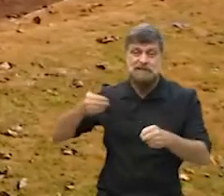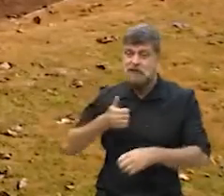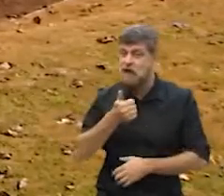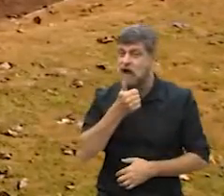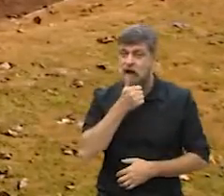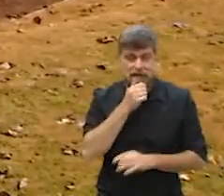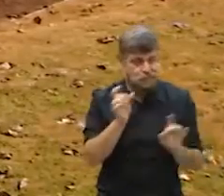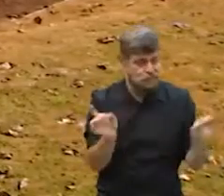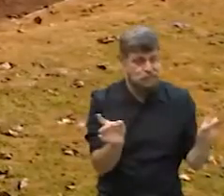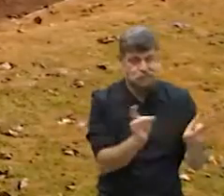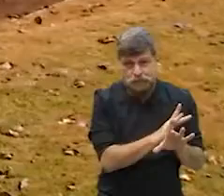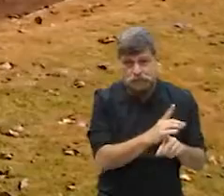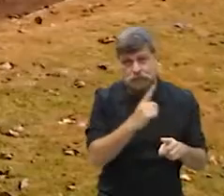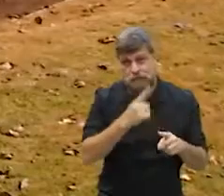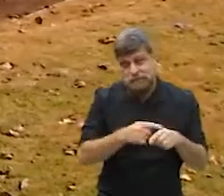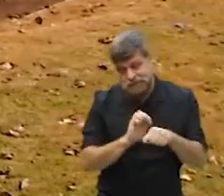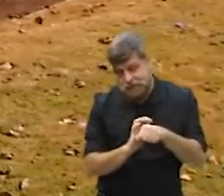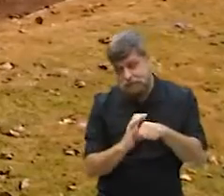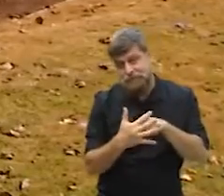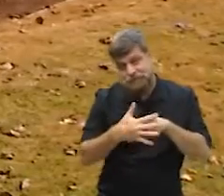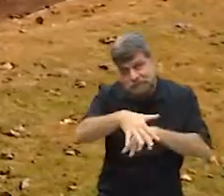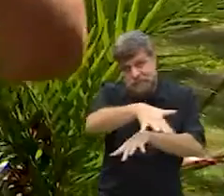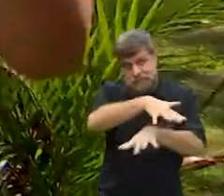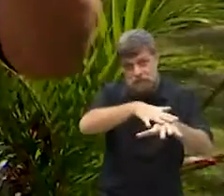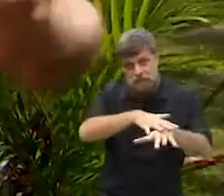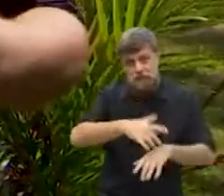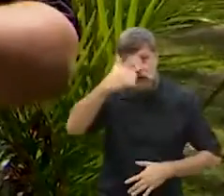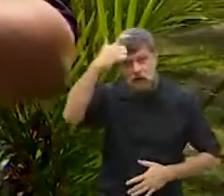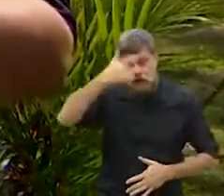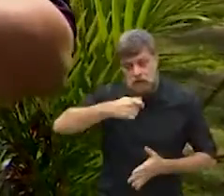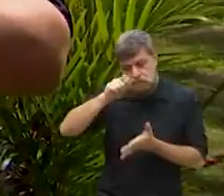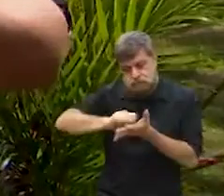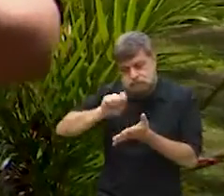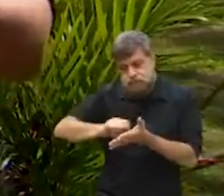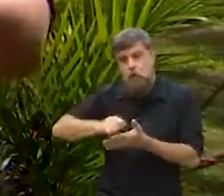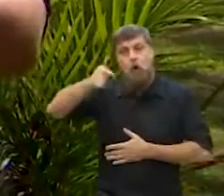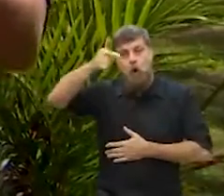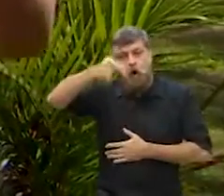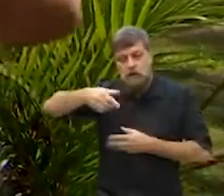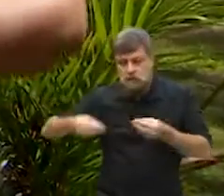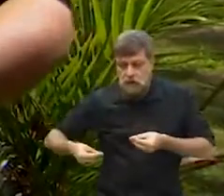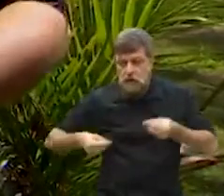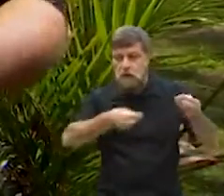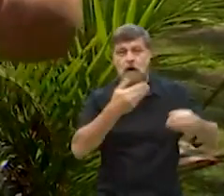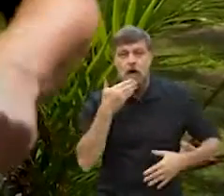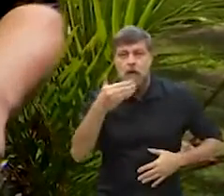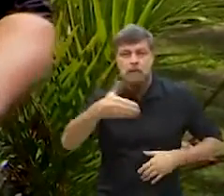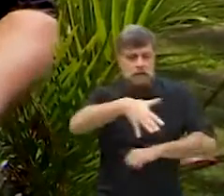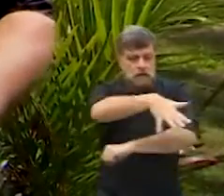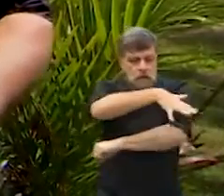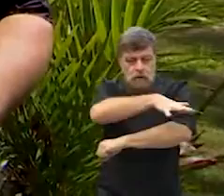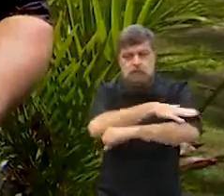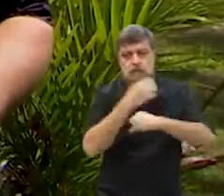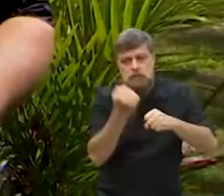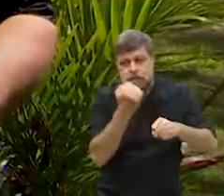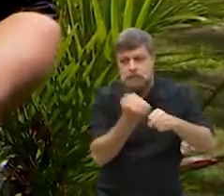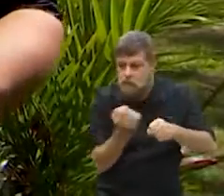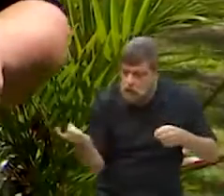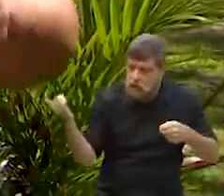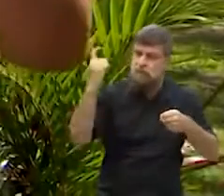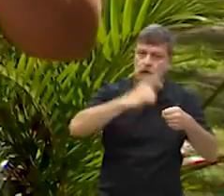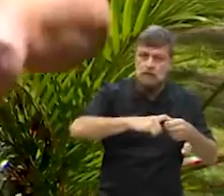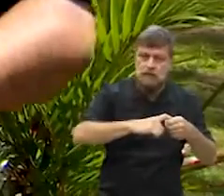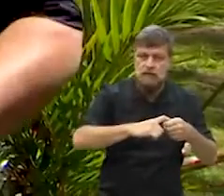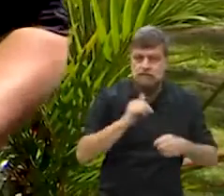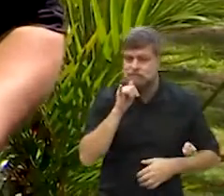passado e ainda não foram entregues por causa da pandemia. Fizemos uma nova indicação para que as obras do Jardim Eulina fossem